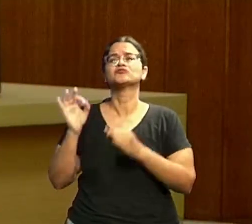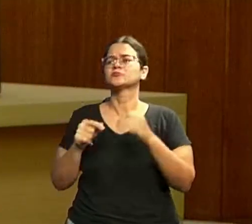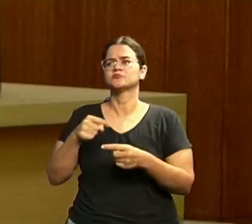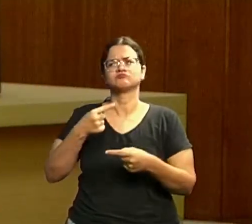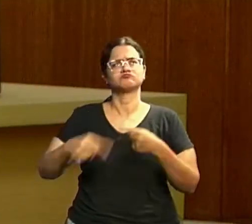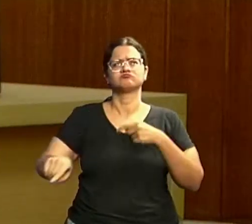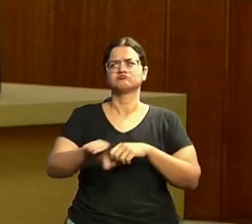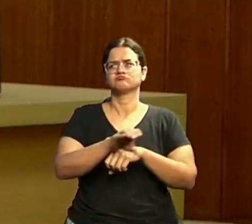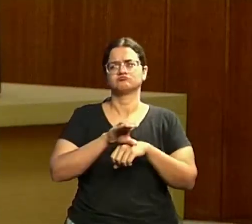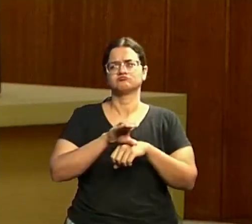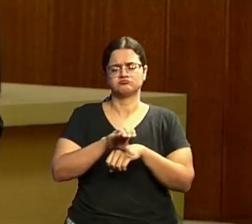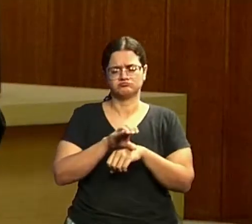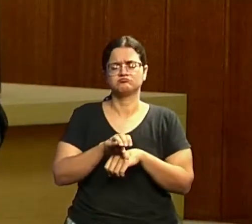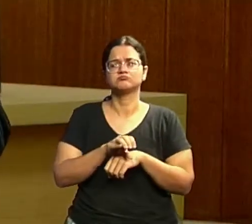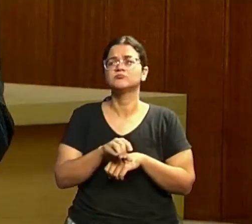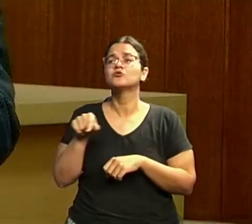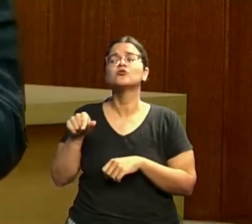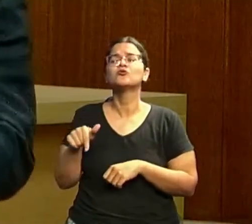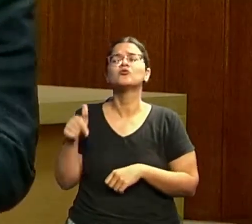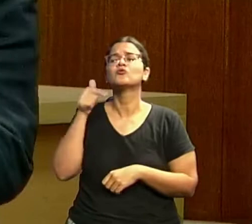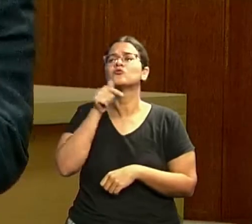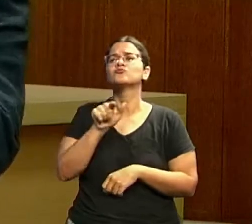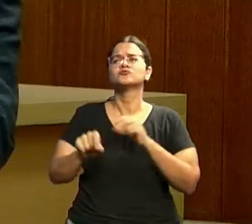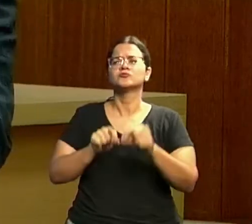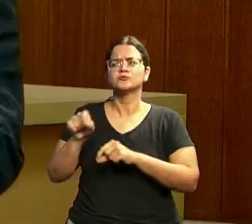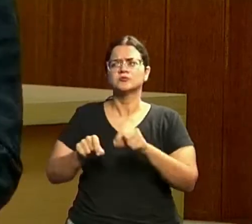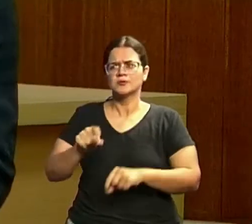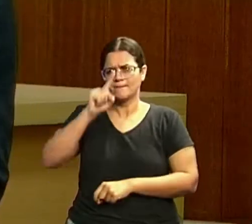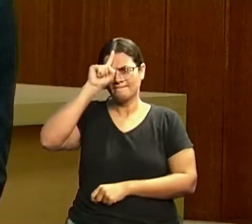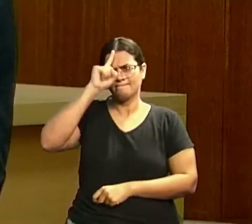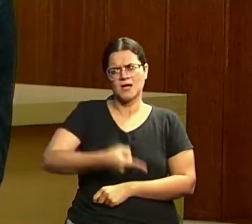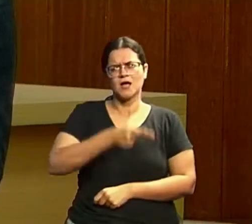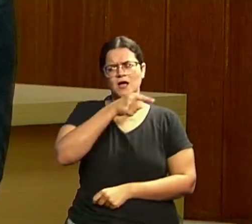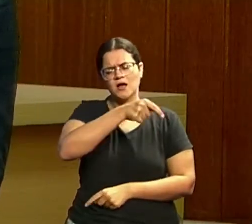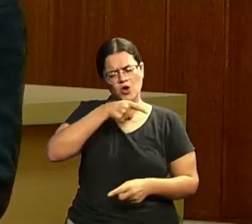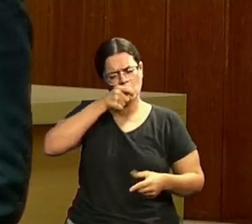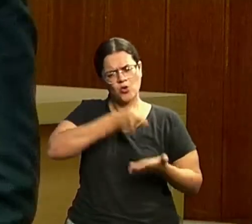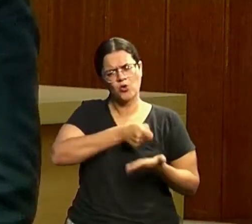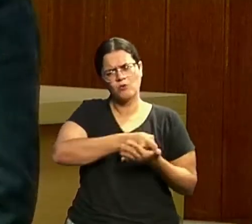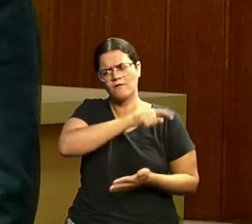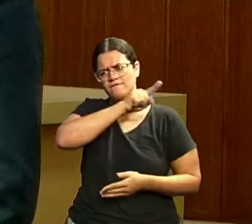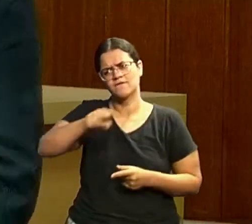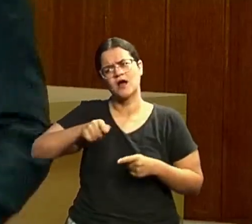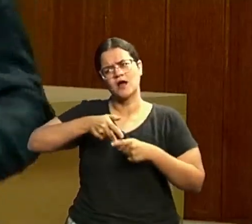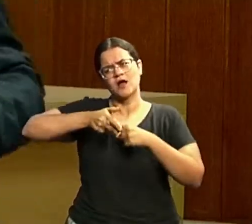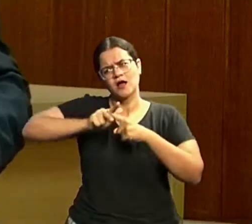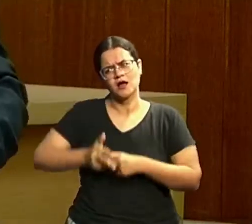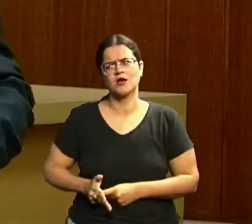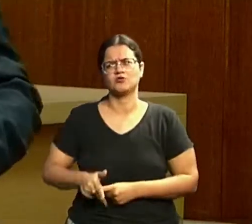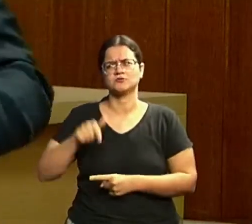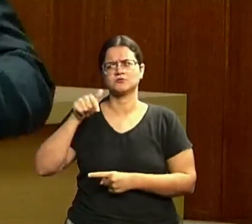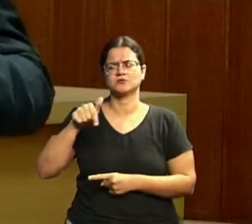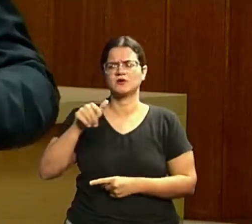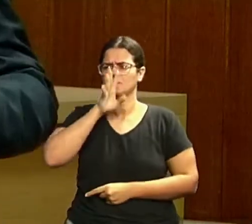de inconstitucionalidade, para poder fazer com que a correção desse absurdo